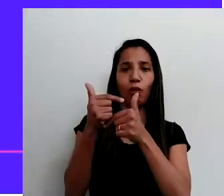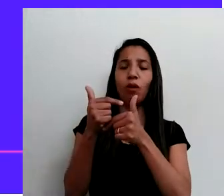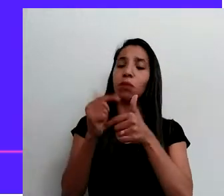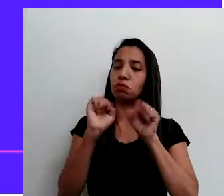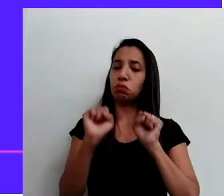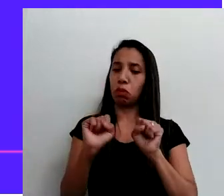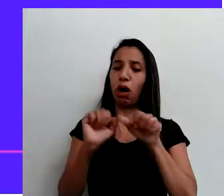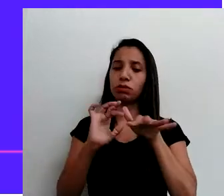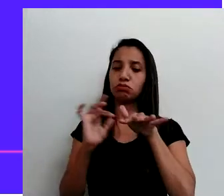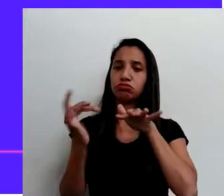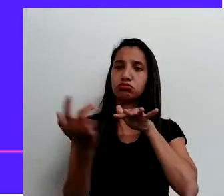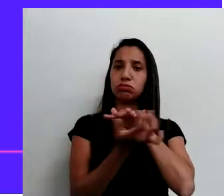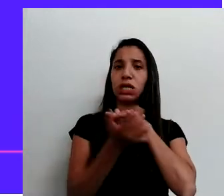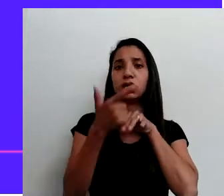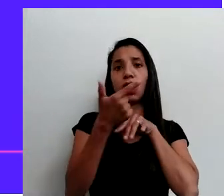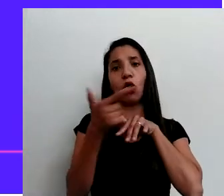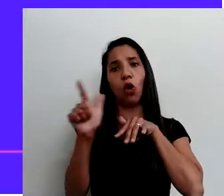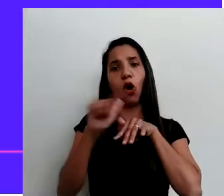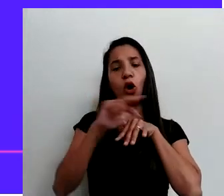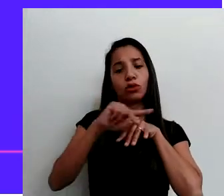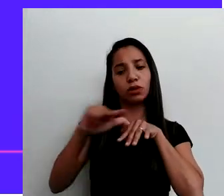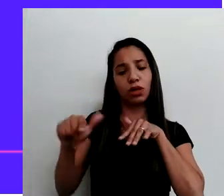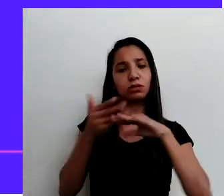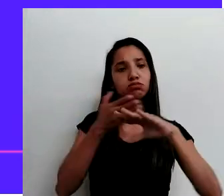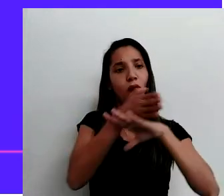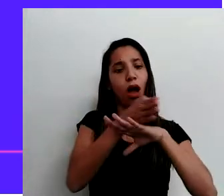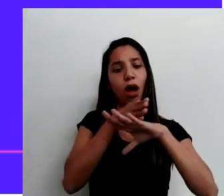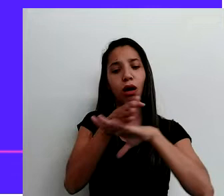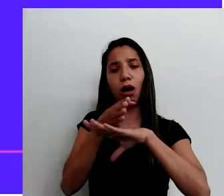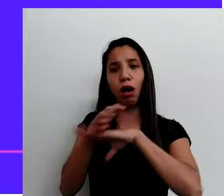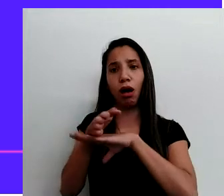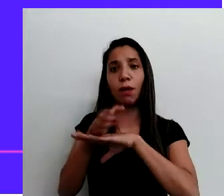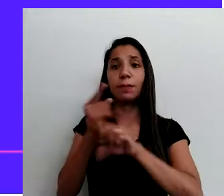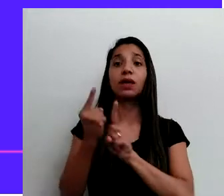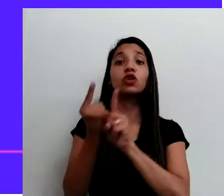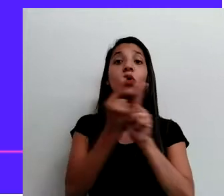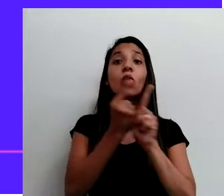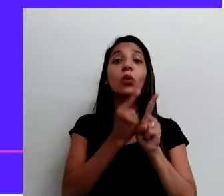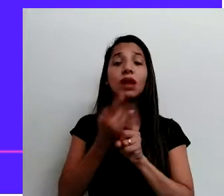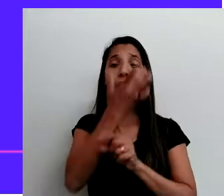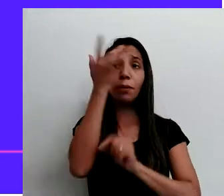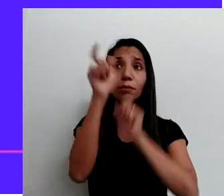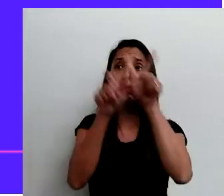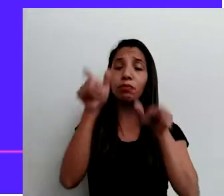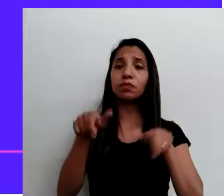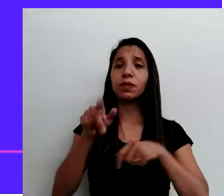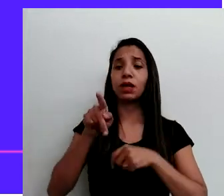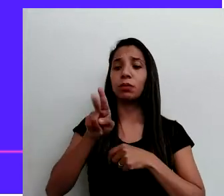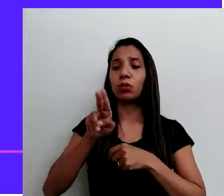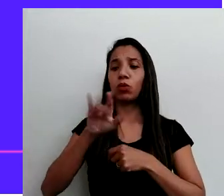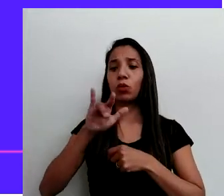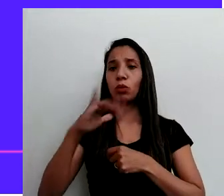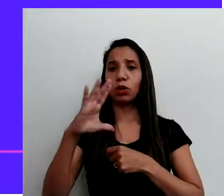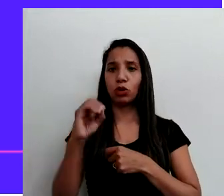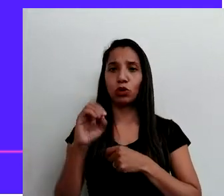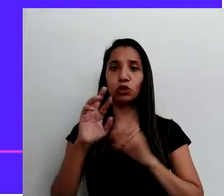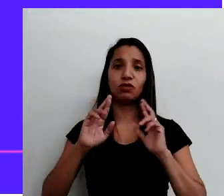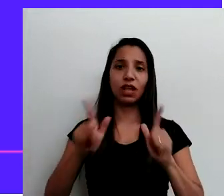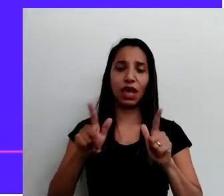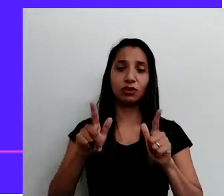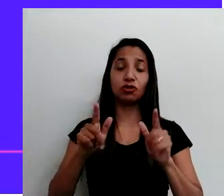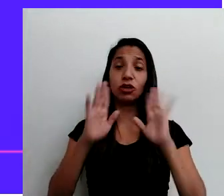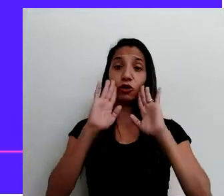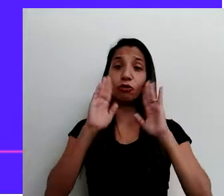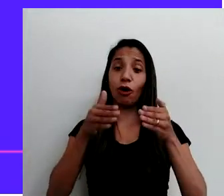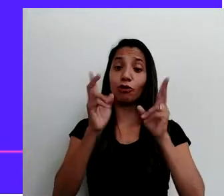alcançar e dialogar com um público diferente, mas promovendo reflexão e, por último, de uma forma propositiva. Então, a gente também não fala só